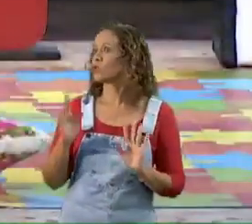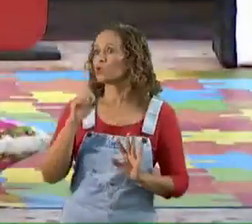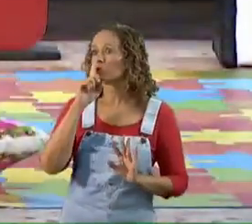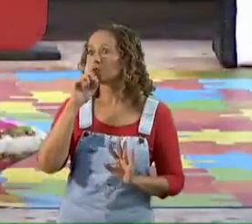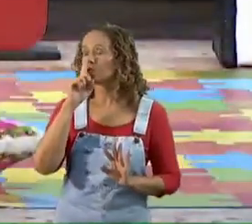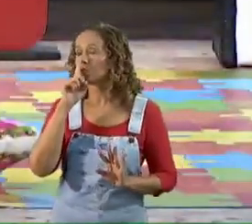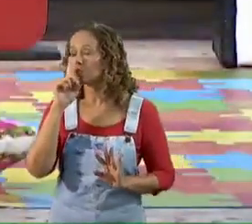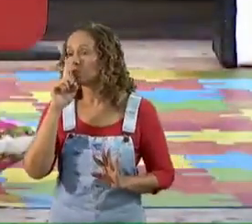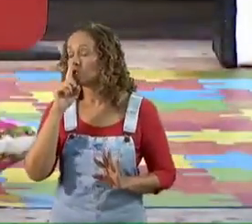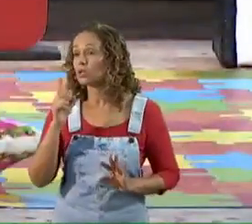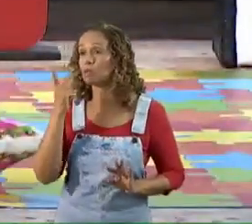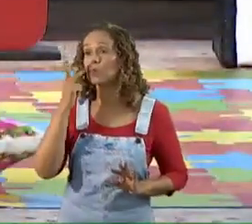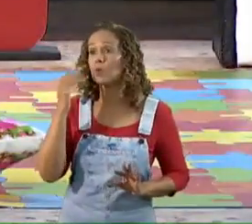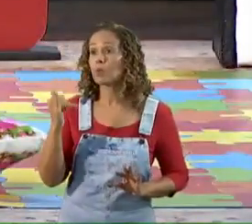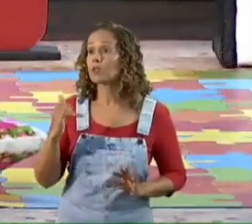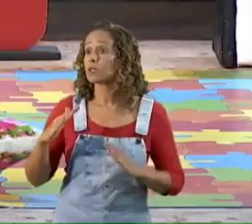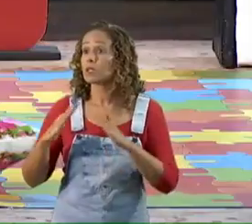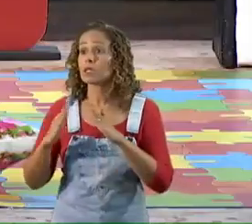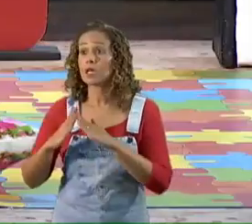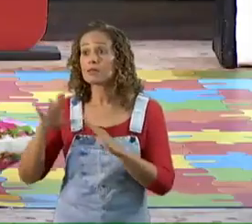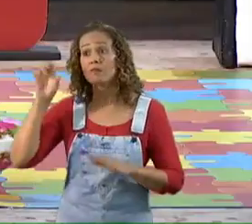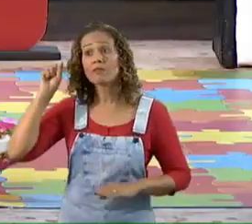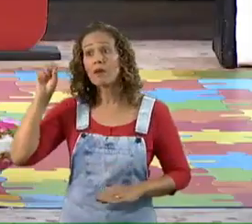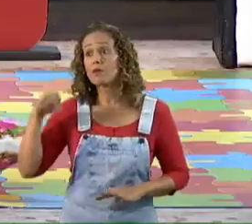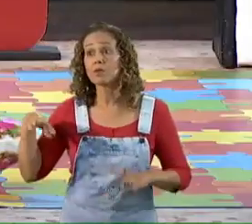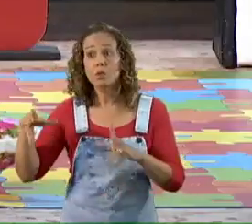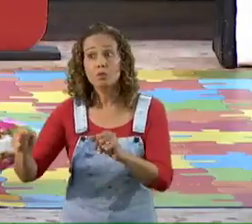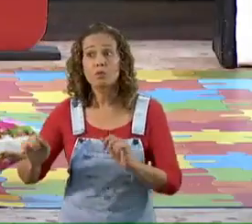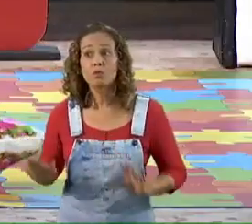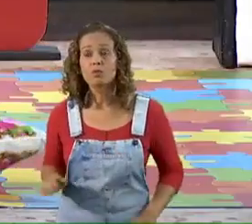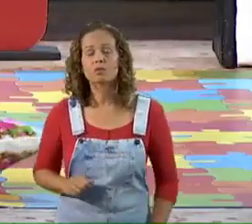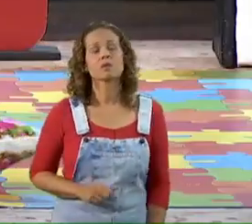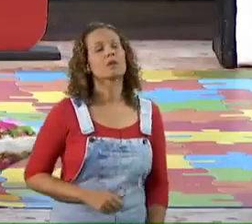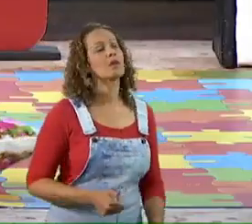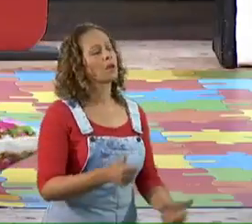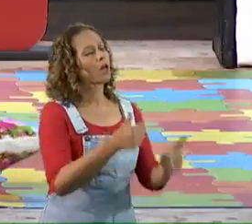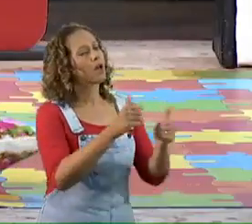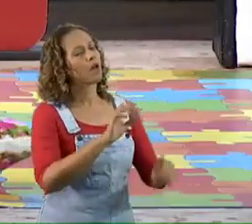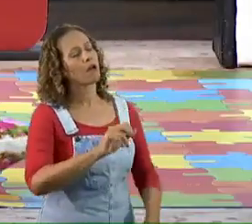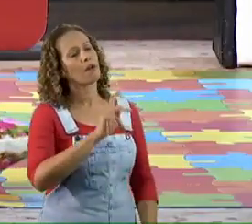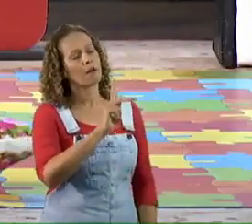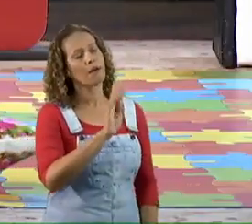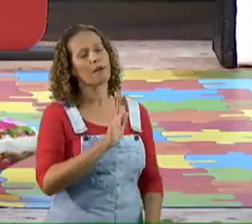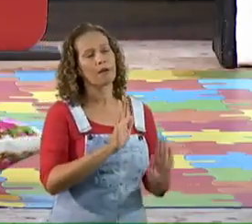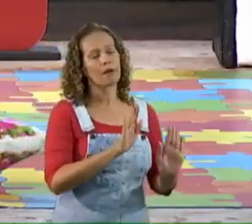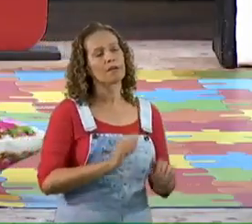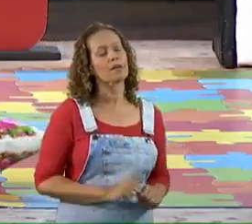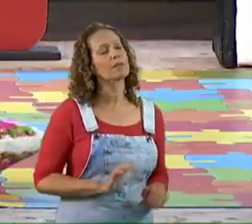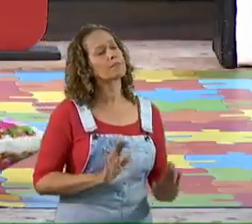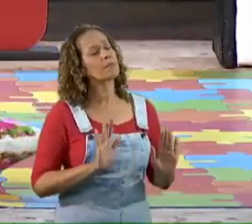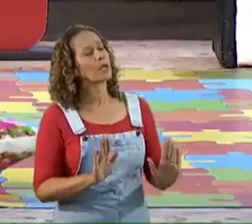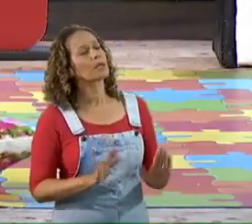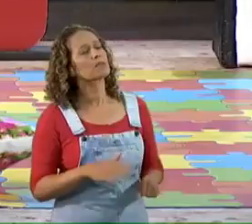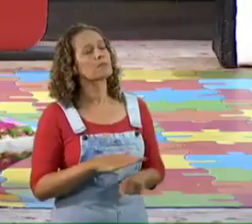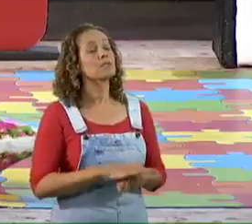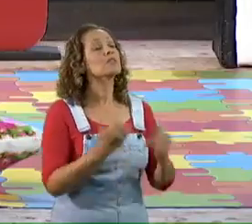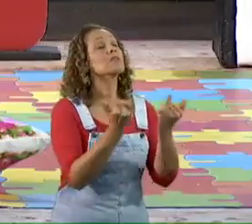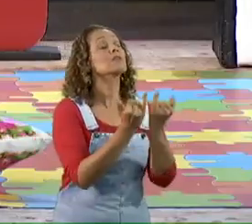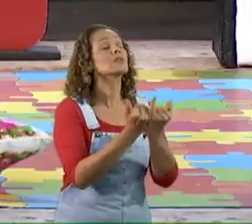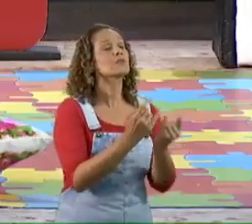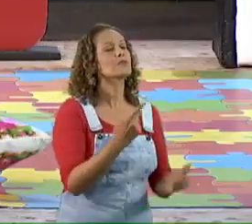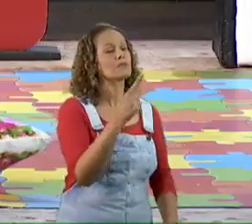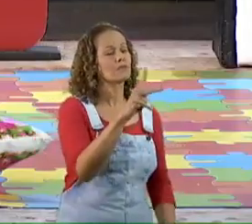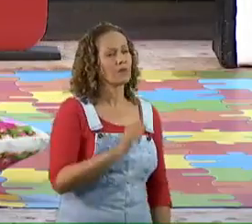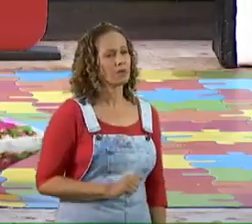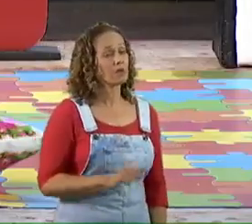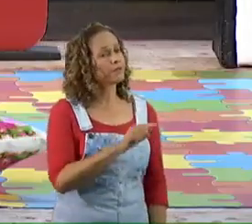em casa. Vai todo mundo ouvir. Tá bom, eu vou te poupar dessa vez. Mas vamos falar então das suas fofocas.